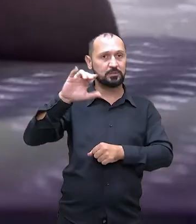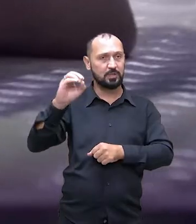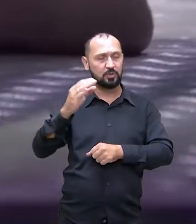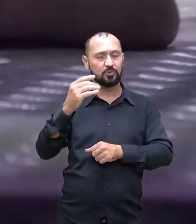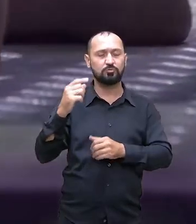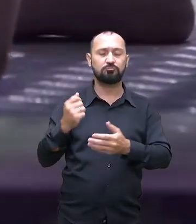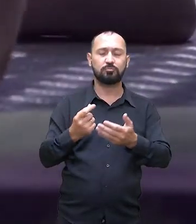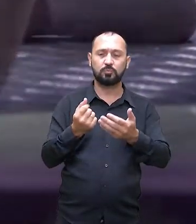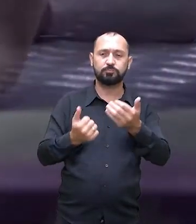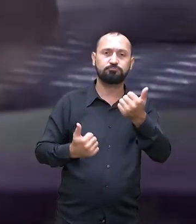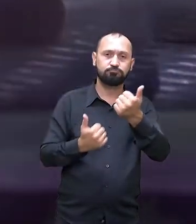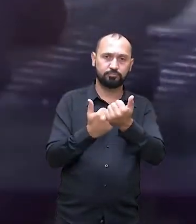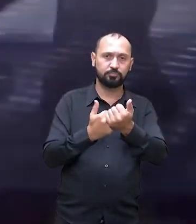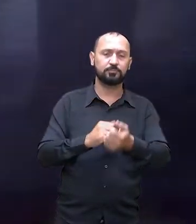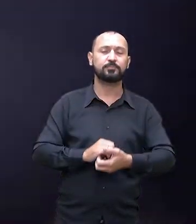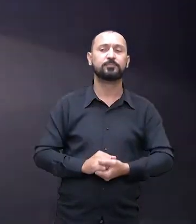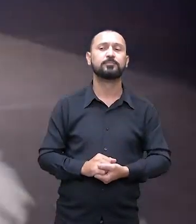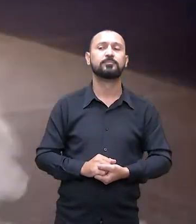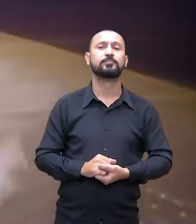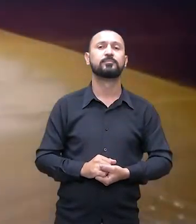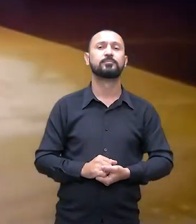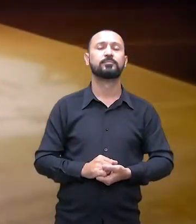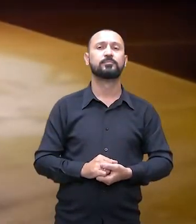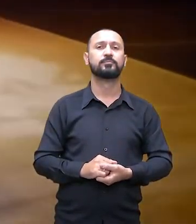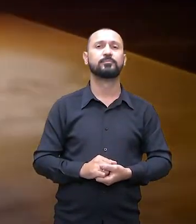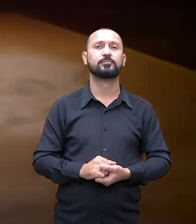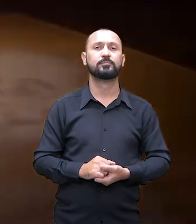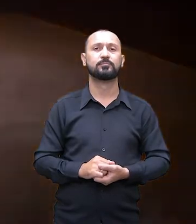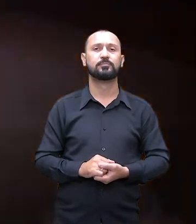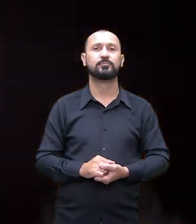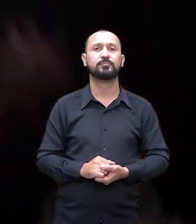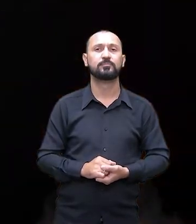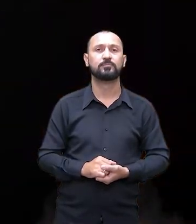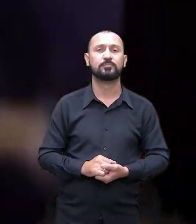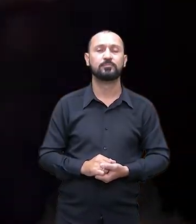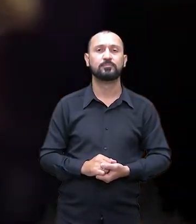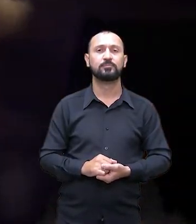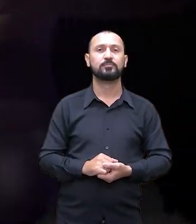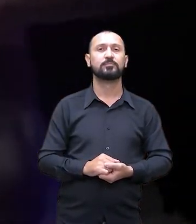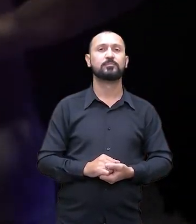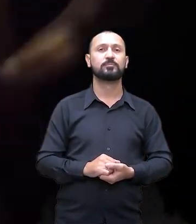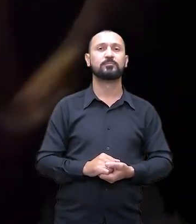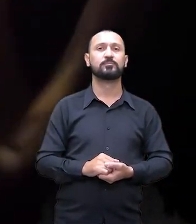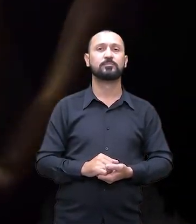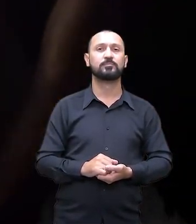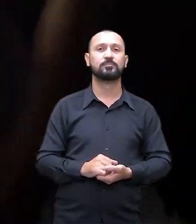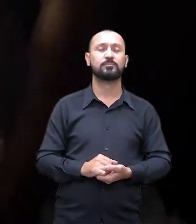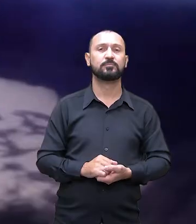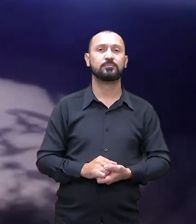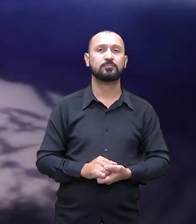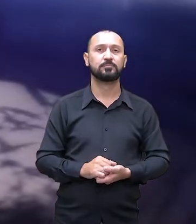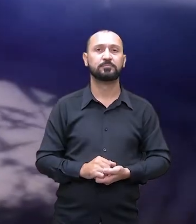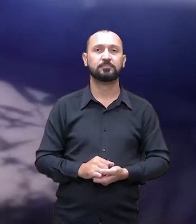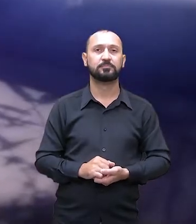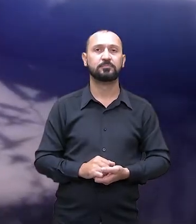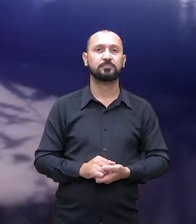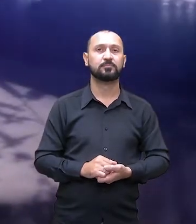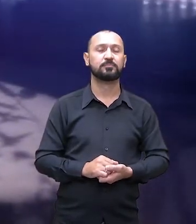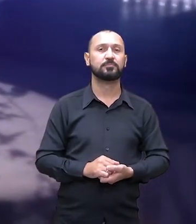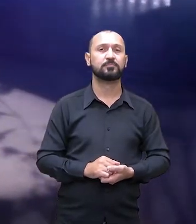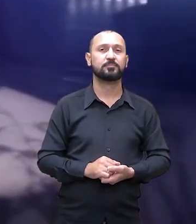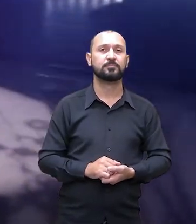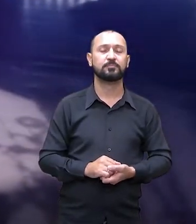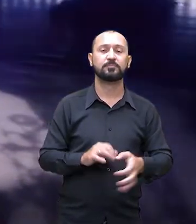Para celebrar os 35 anos, Ginga lançou o espetáculo Silêncio Branco, com o objetivo de conscientizar o